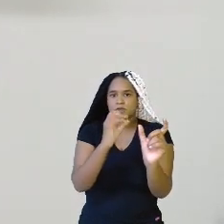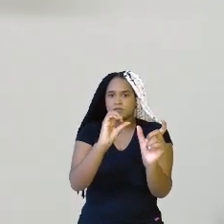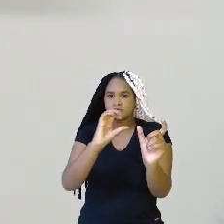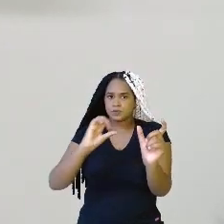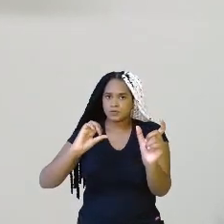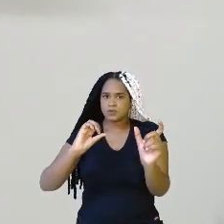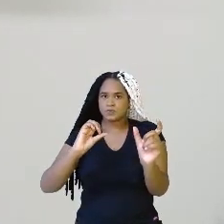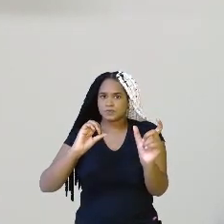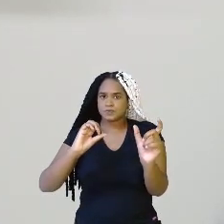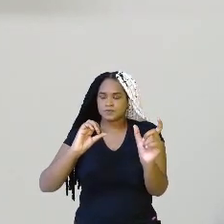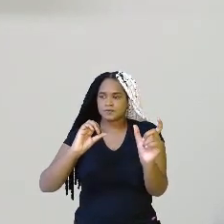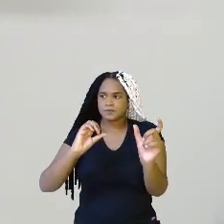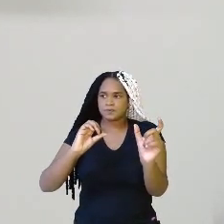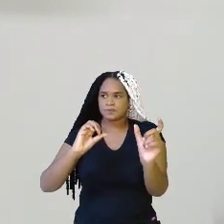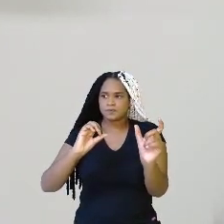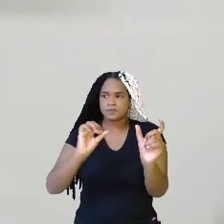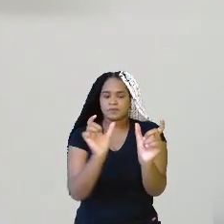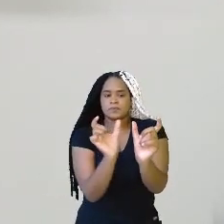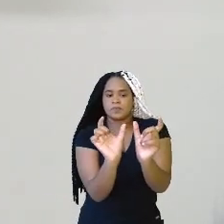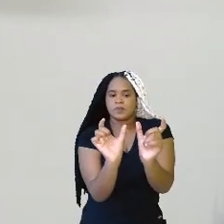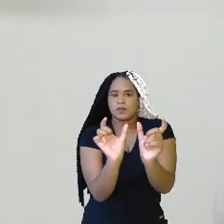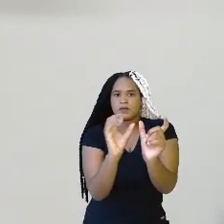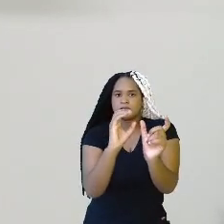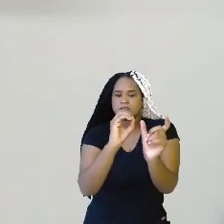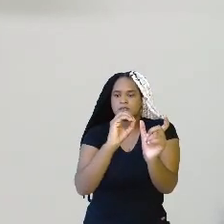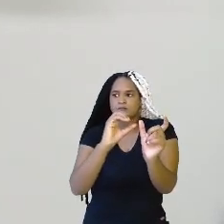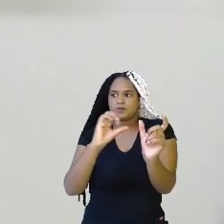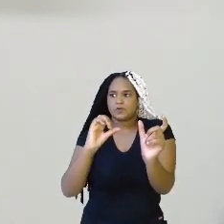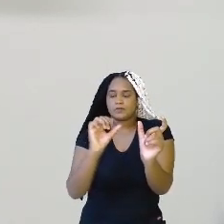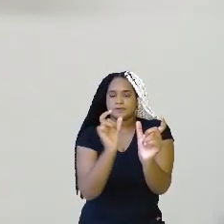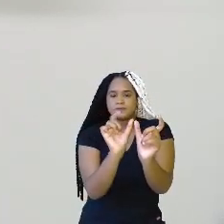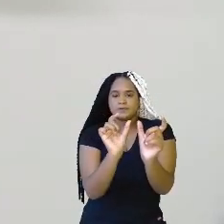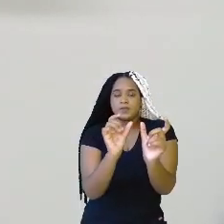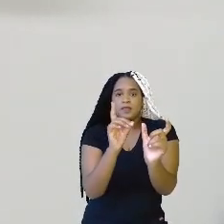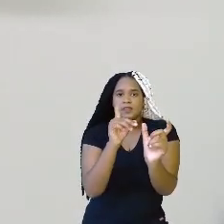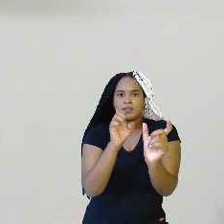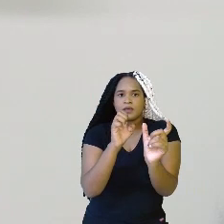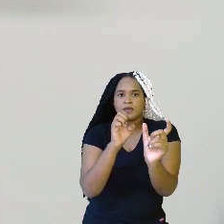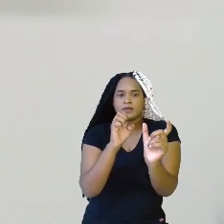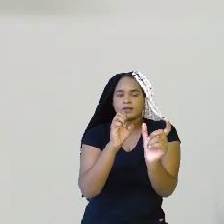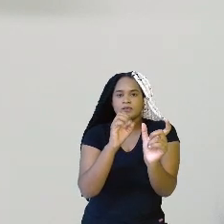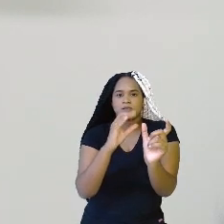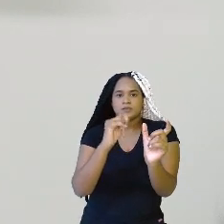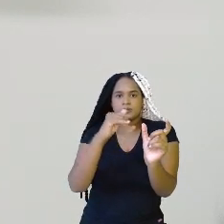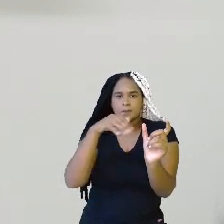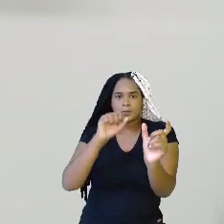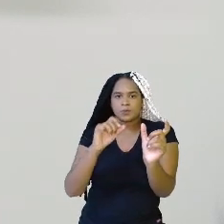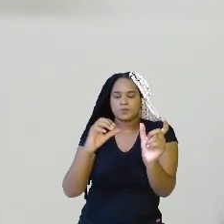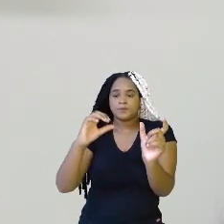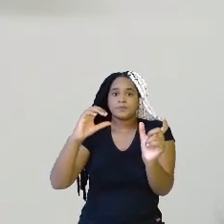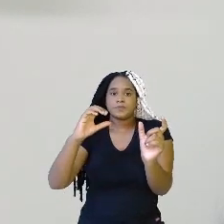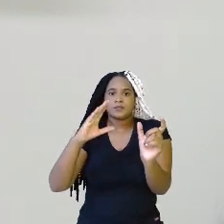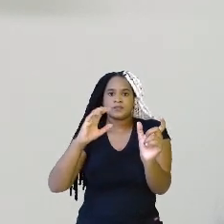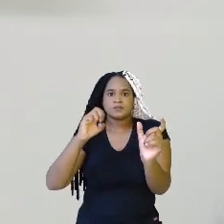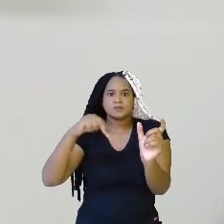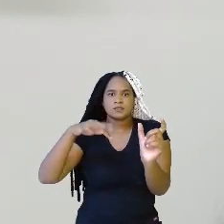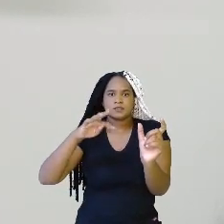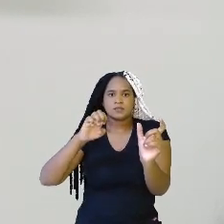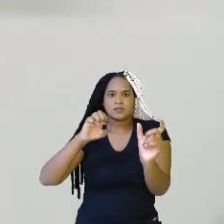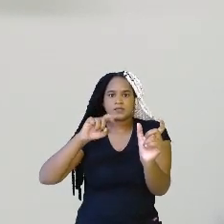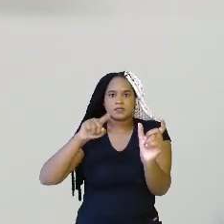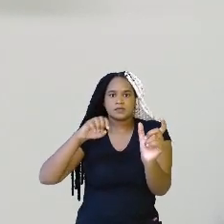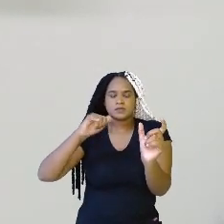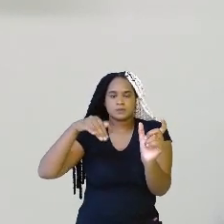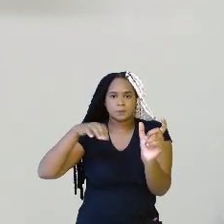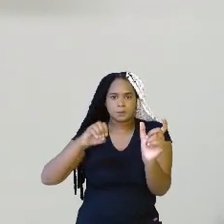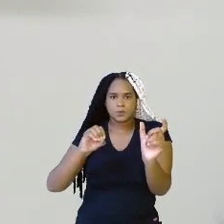ó, décimo, centésimo. Por isso que a gente diz que a casa é centesimal.